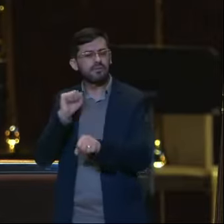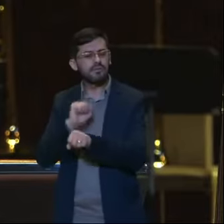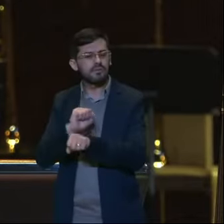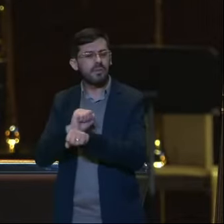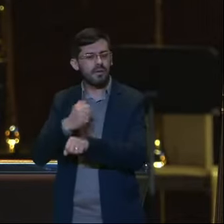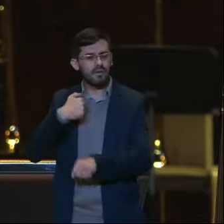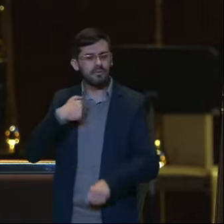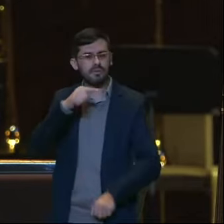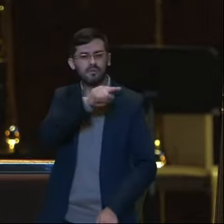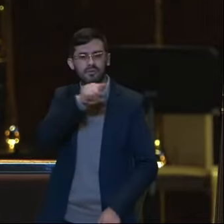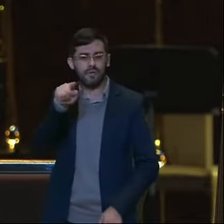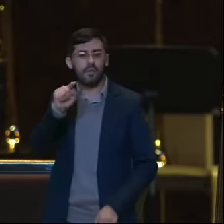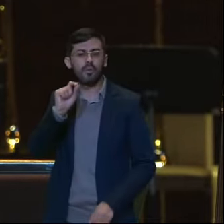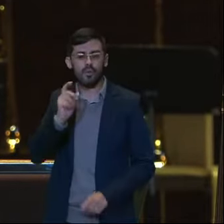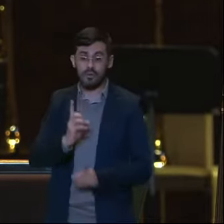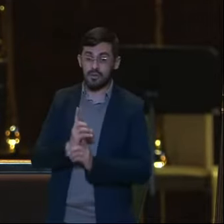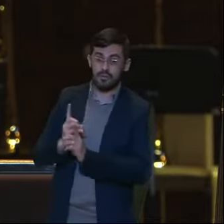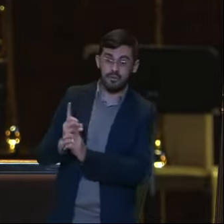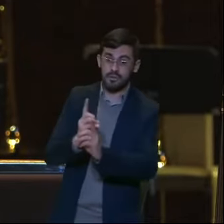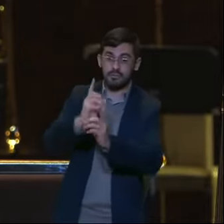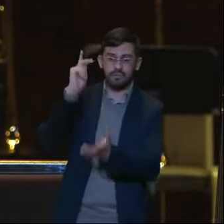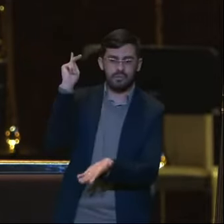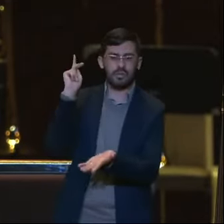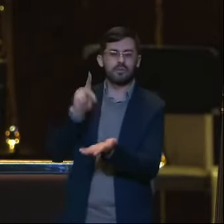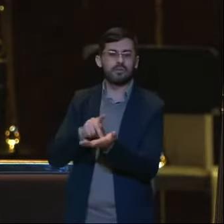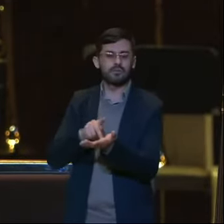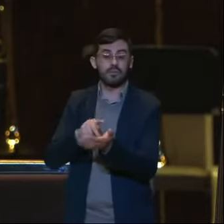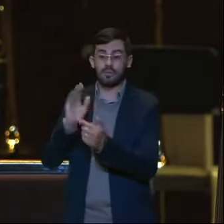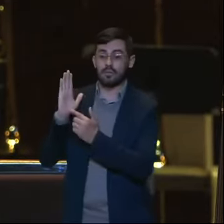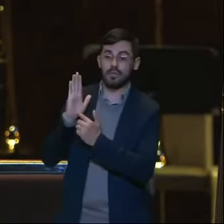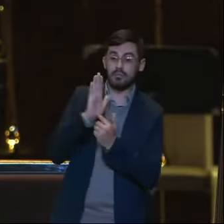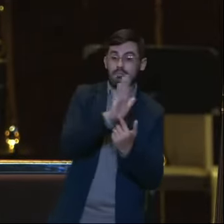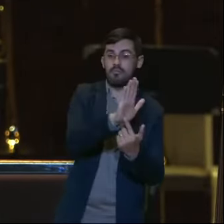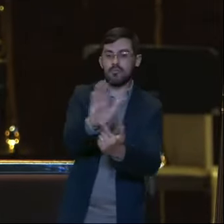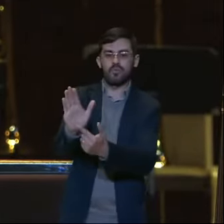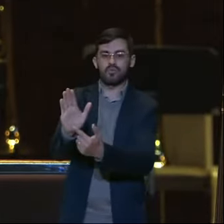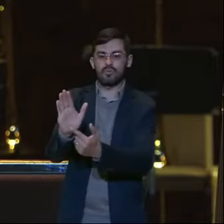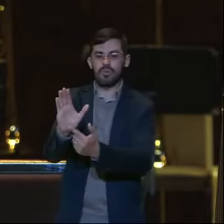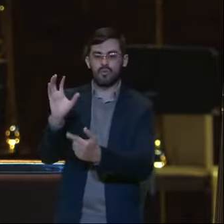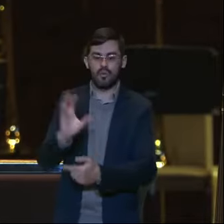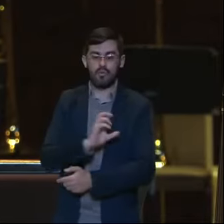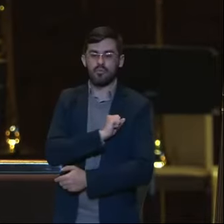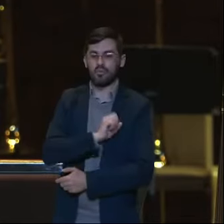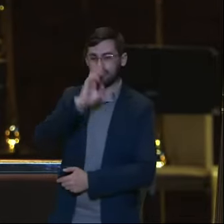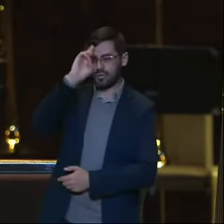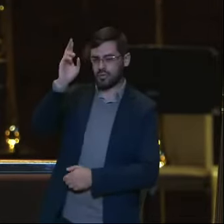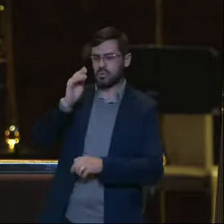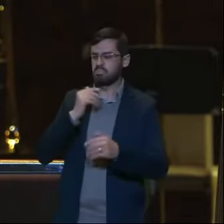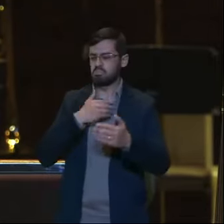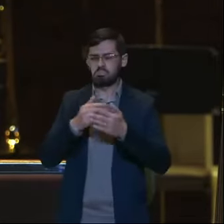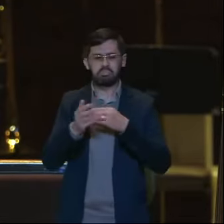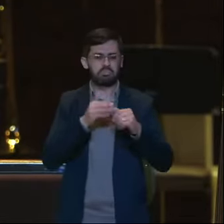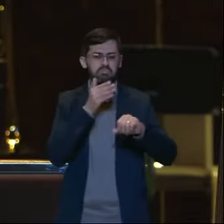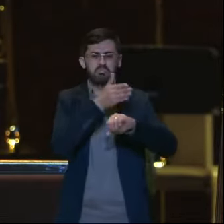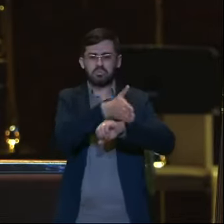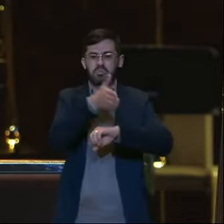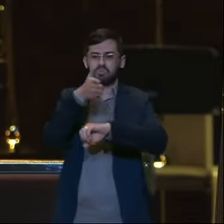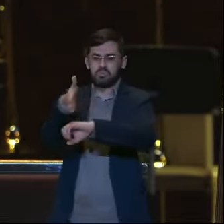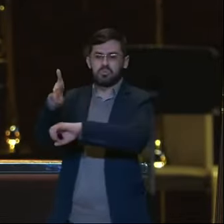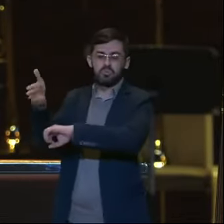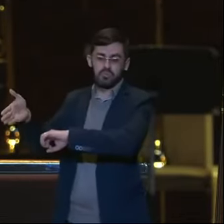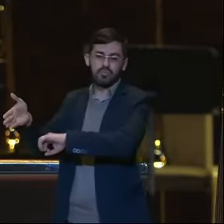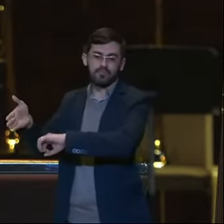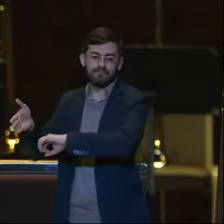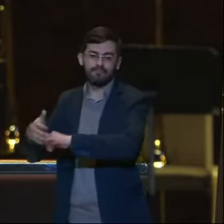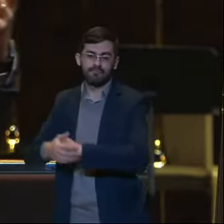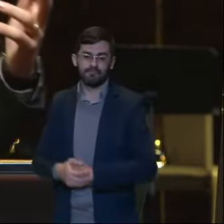Discípulos autênticos que são sal e luz da terra por onde forem. Por último, Jesus falou também que seremos